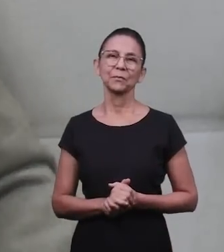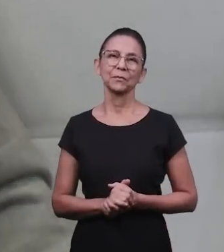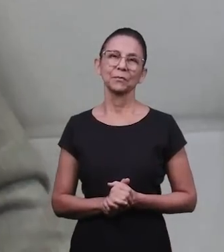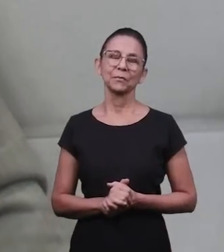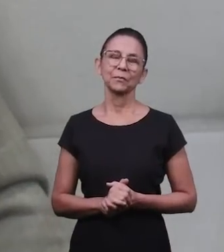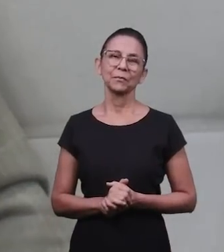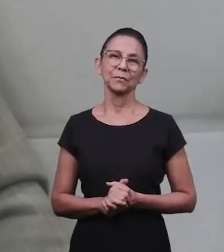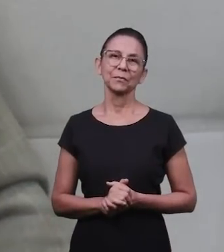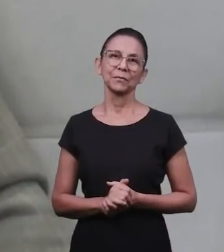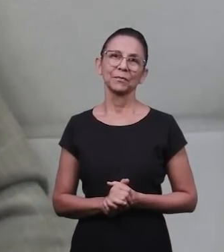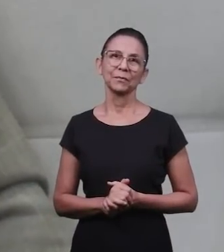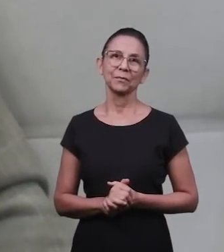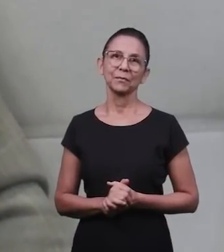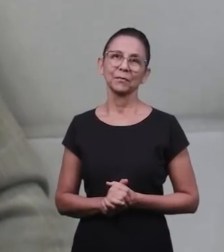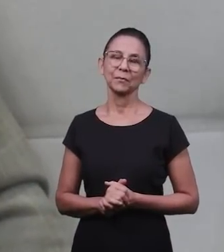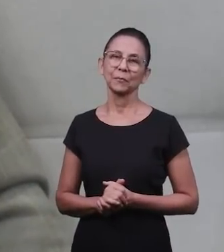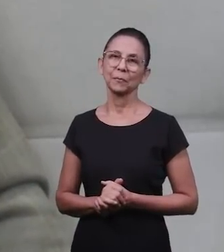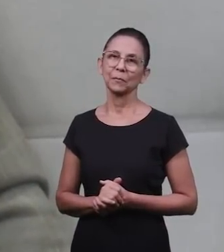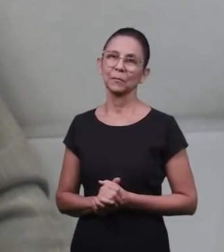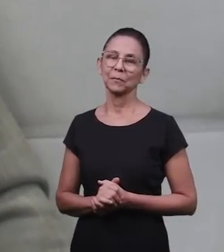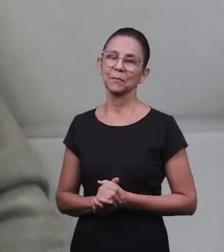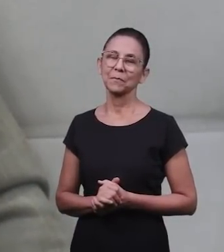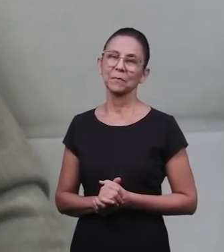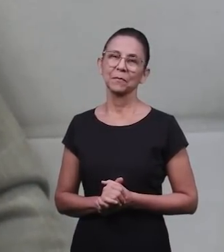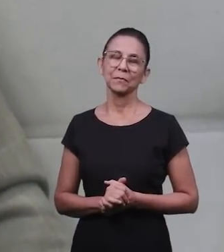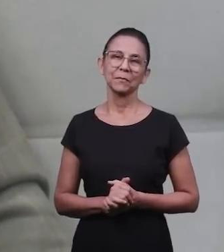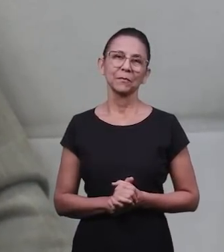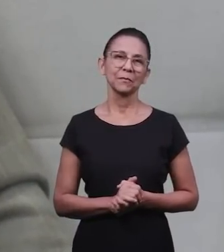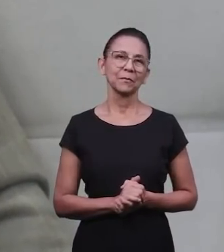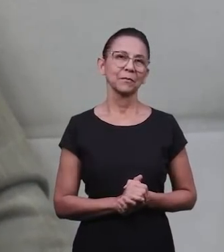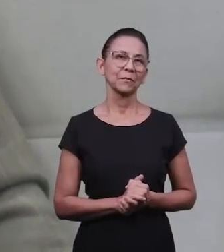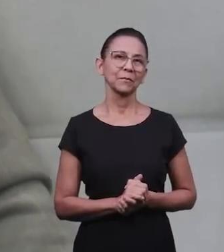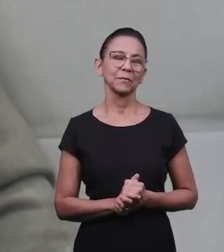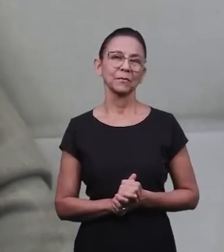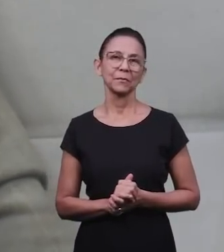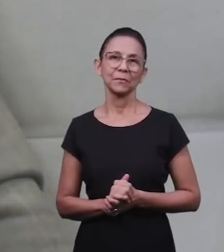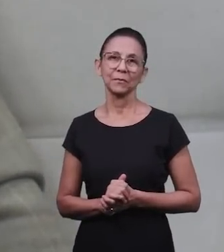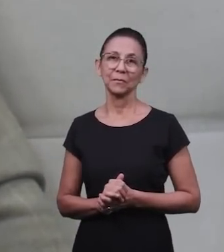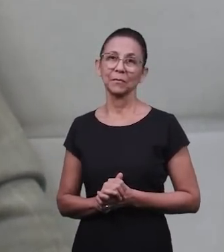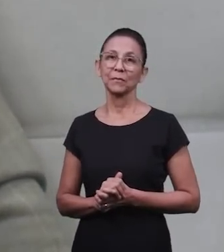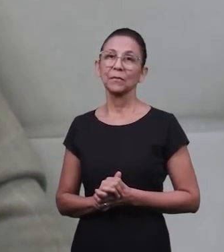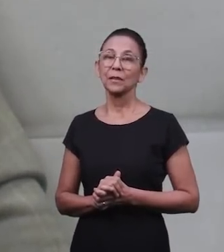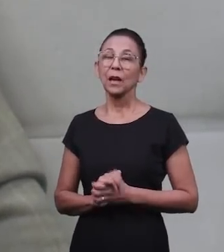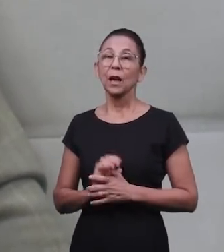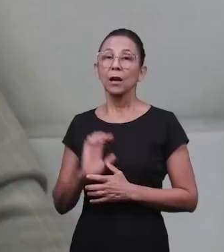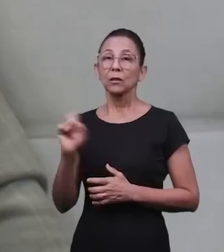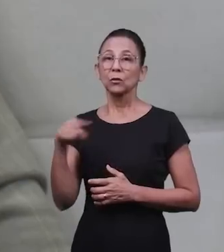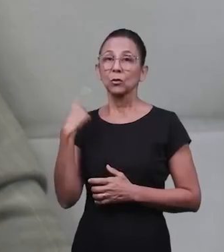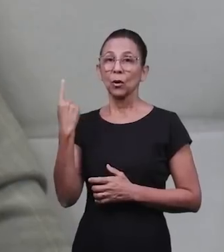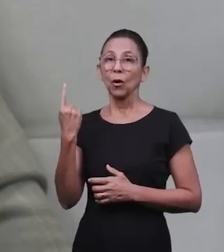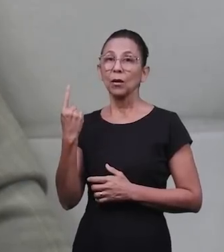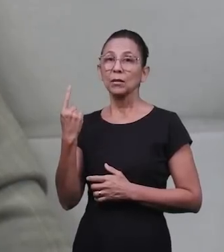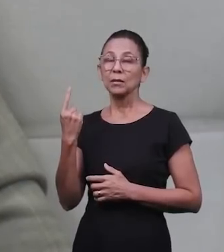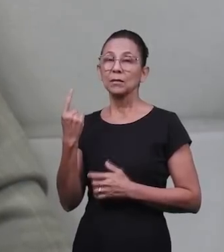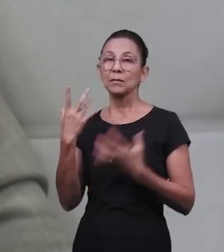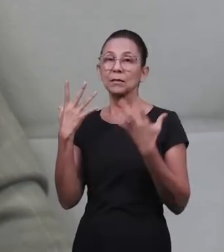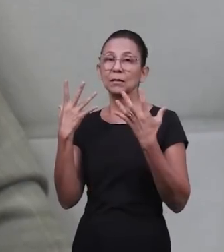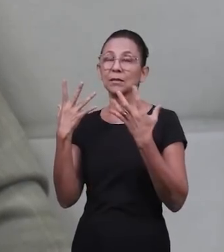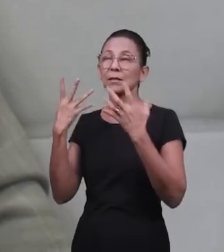Queridos, além de sermos agraciados com a